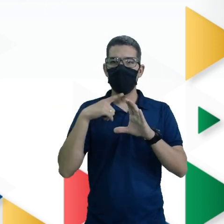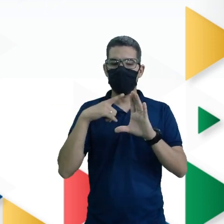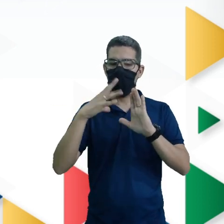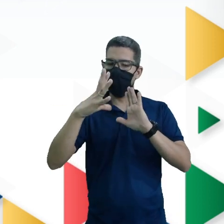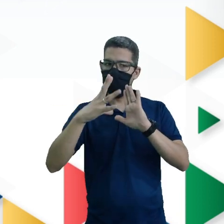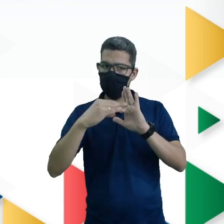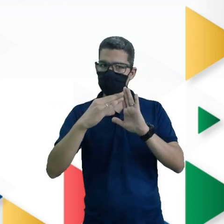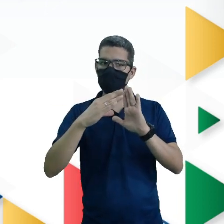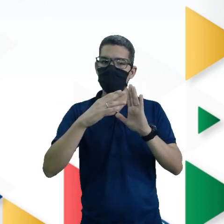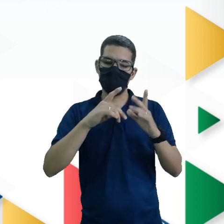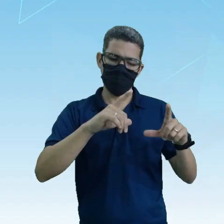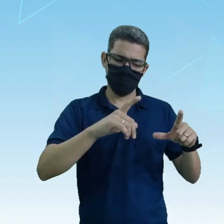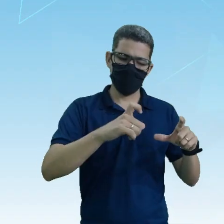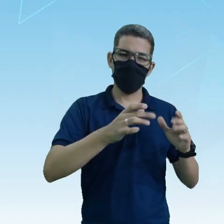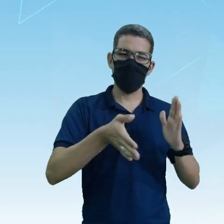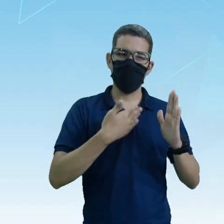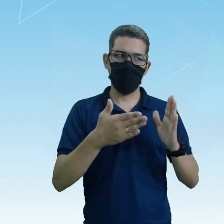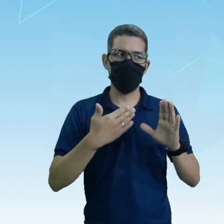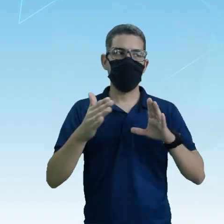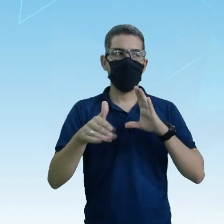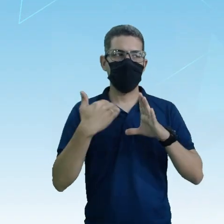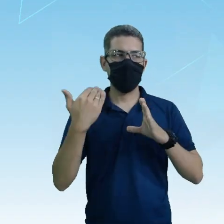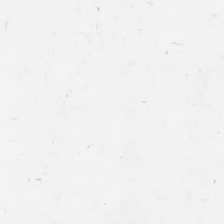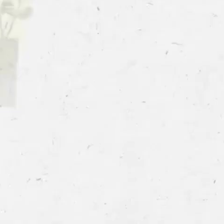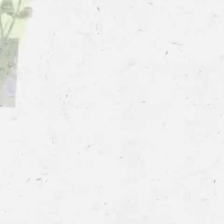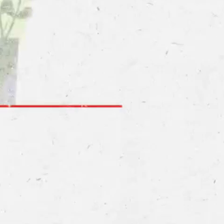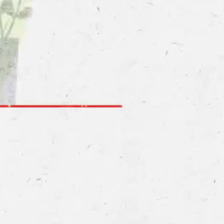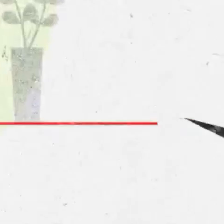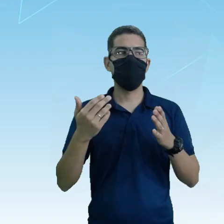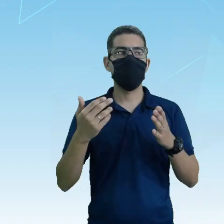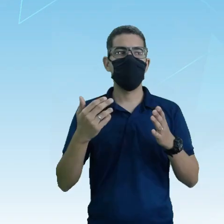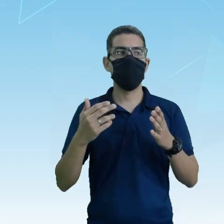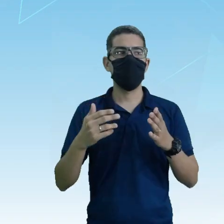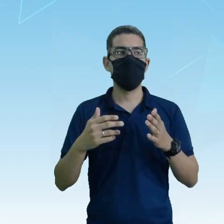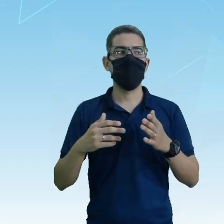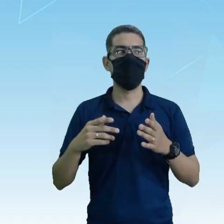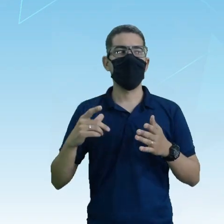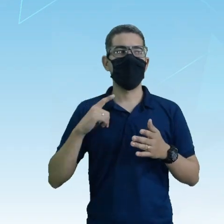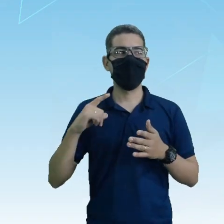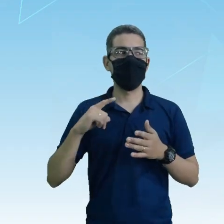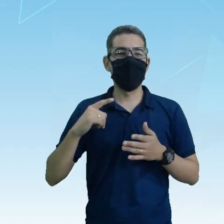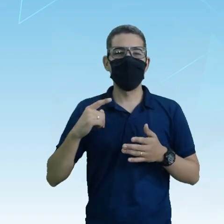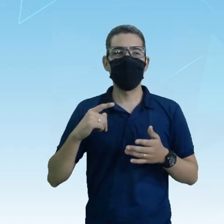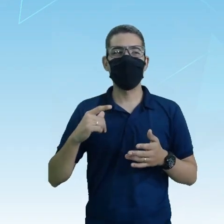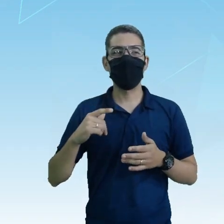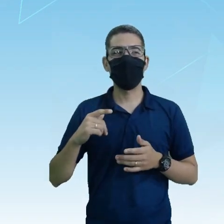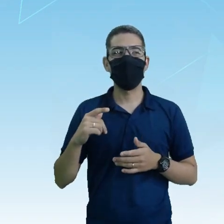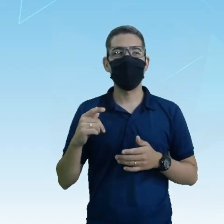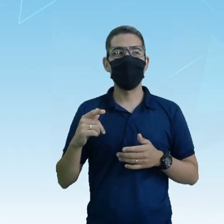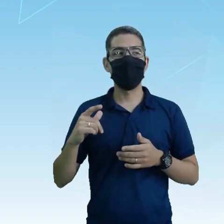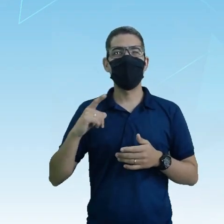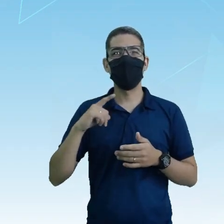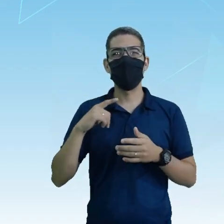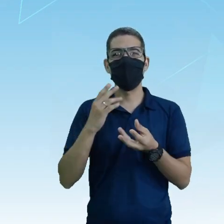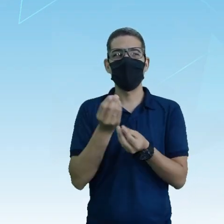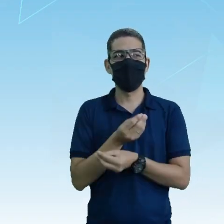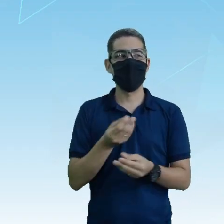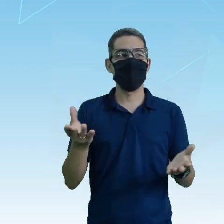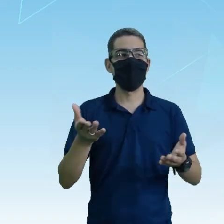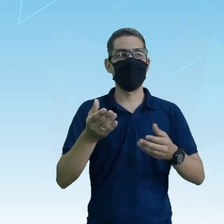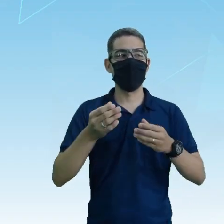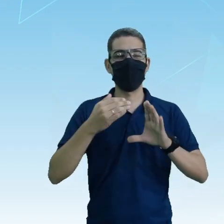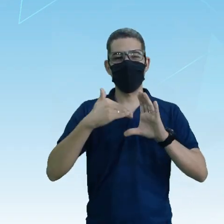print no teu caderno e manda para o Instagram, Robertão da Transmissão, sem acento, tá? Eu já mandei uns instrumentos aí